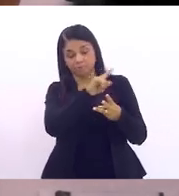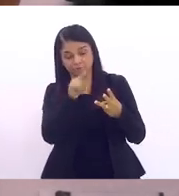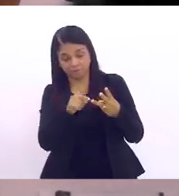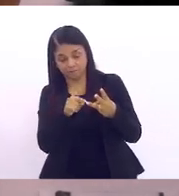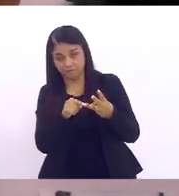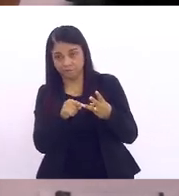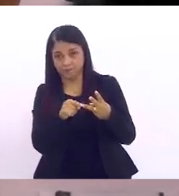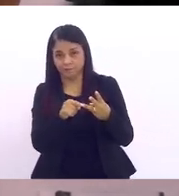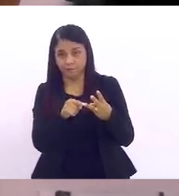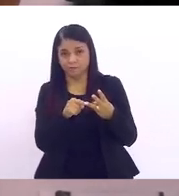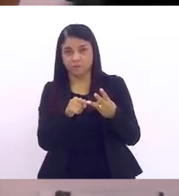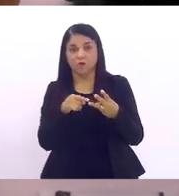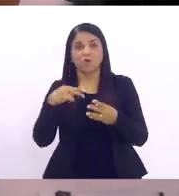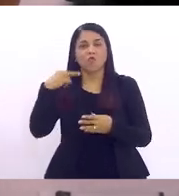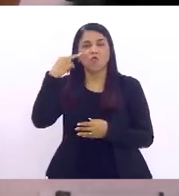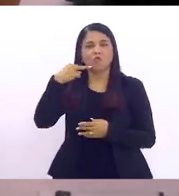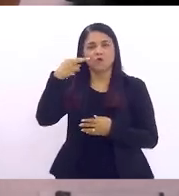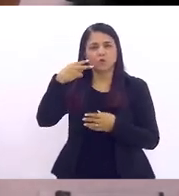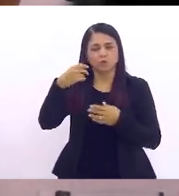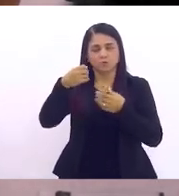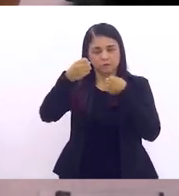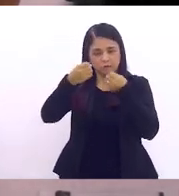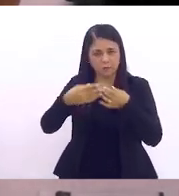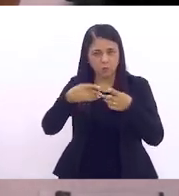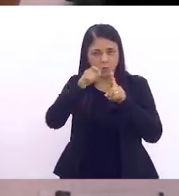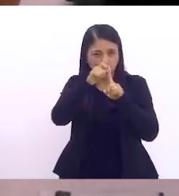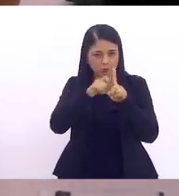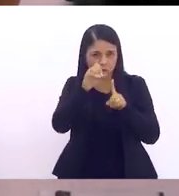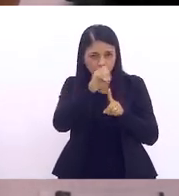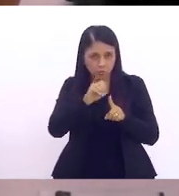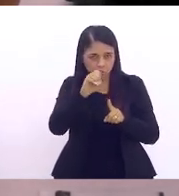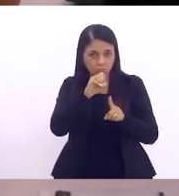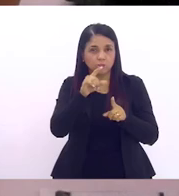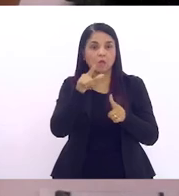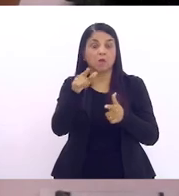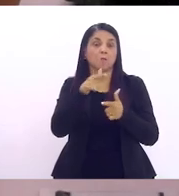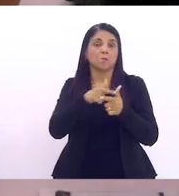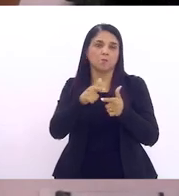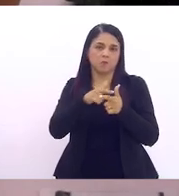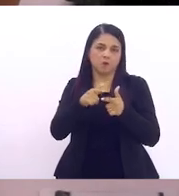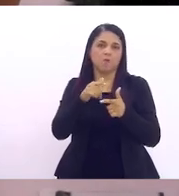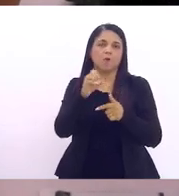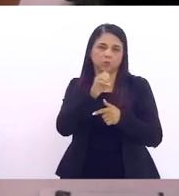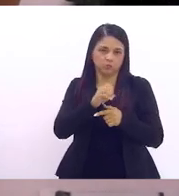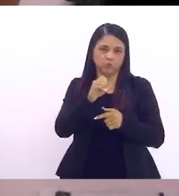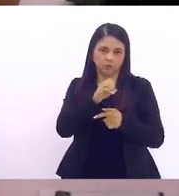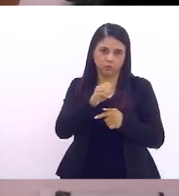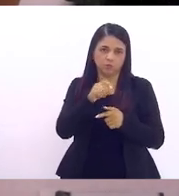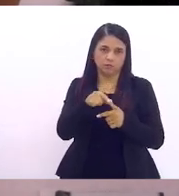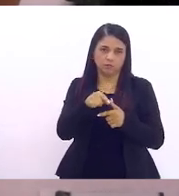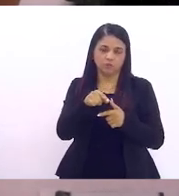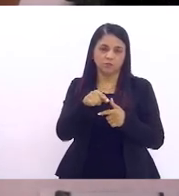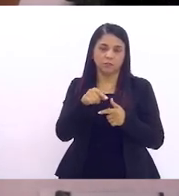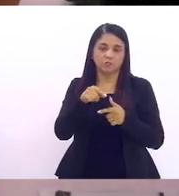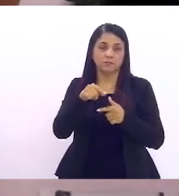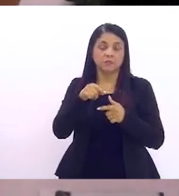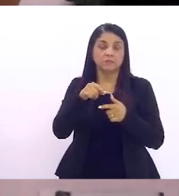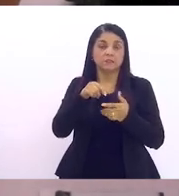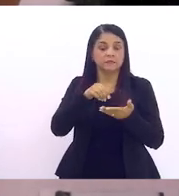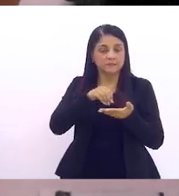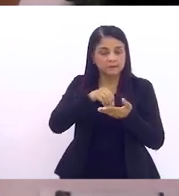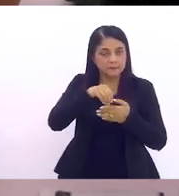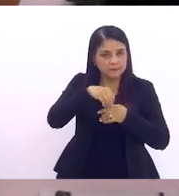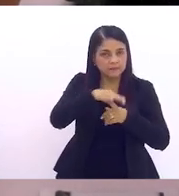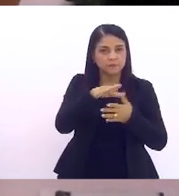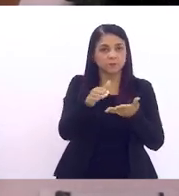eh o vereador comentou de outubro nós tivemos um problema em outubro nós tivemos um problema de transmissão de dados no mês de